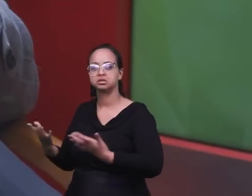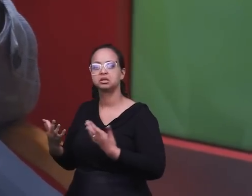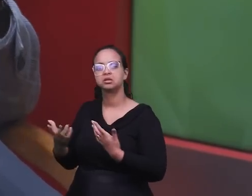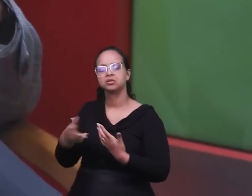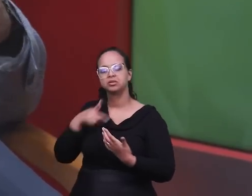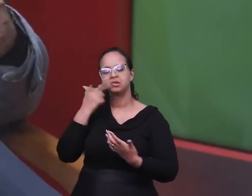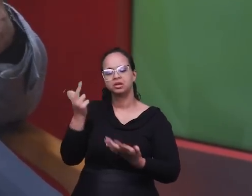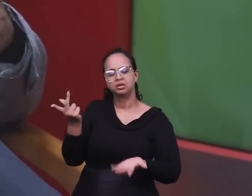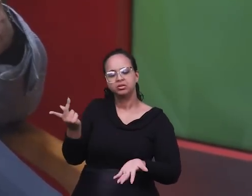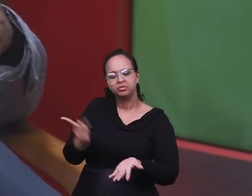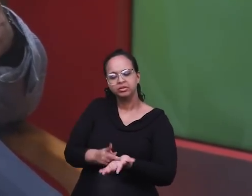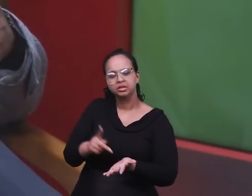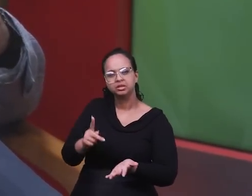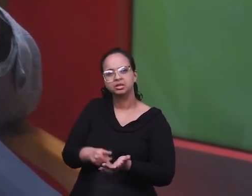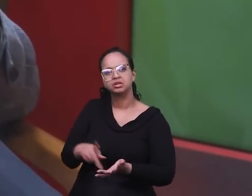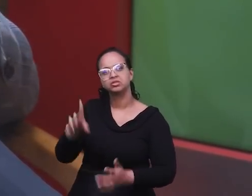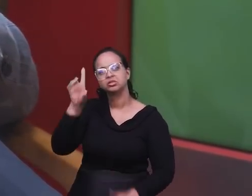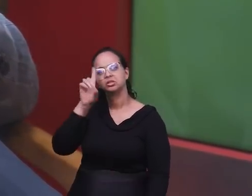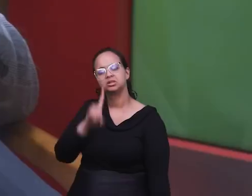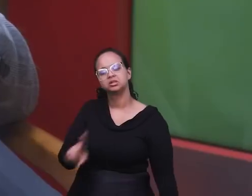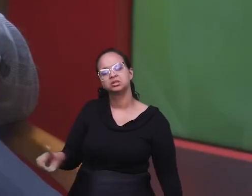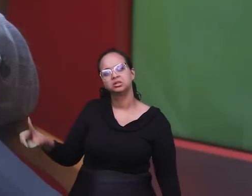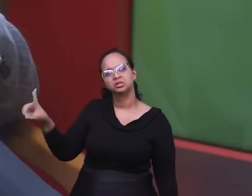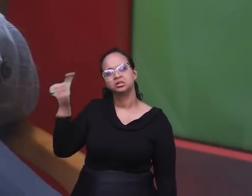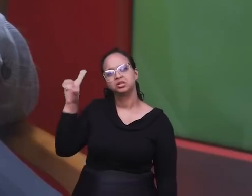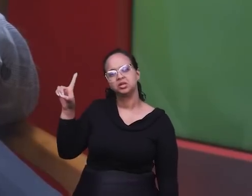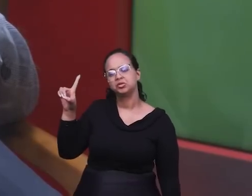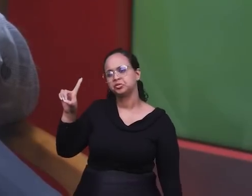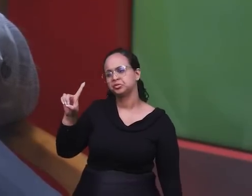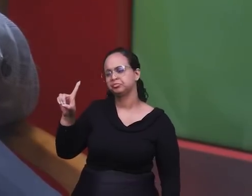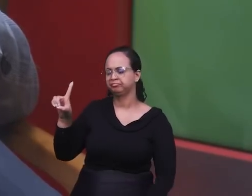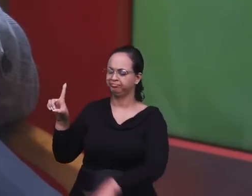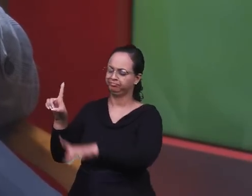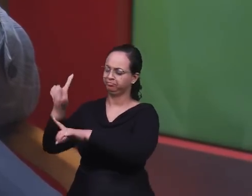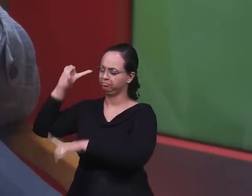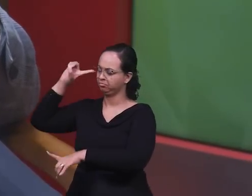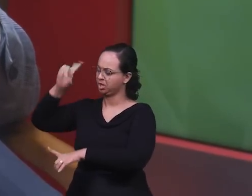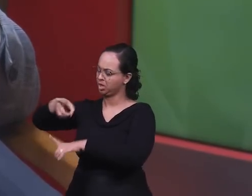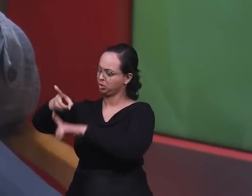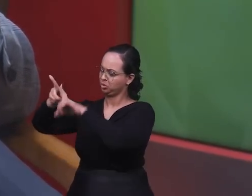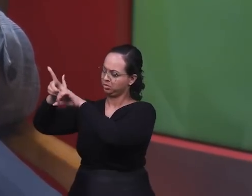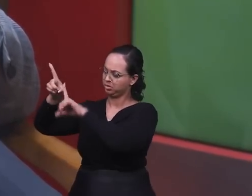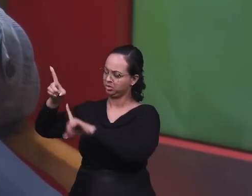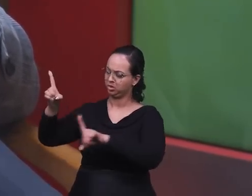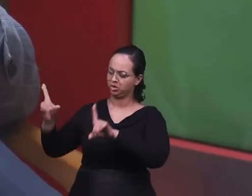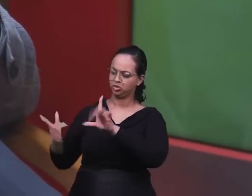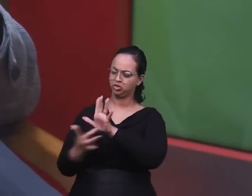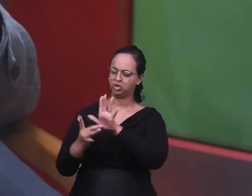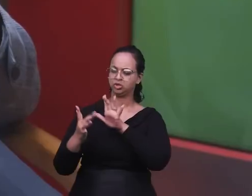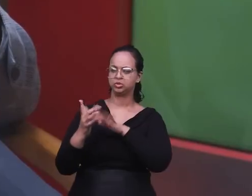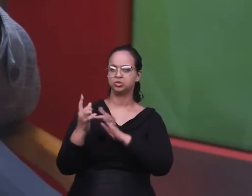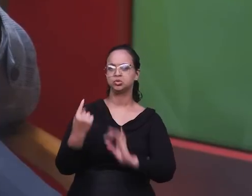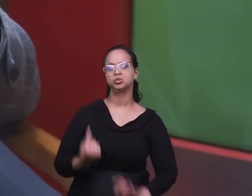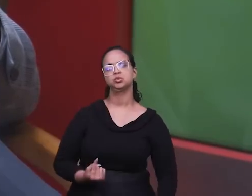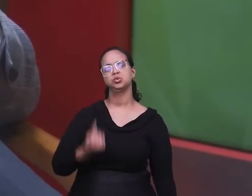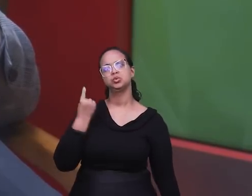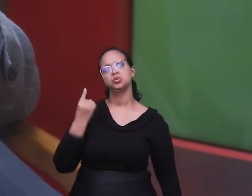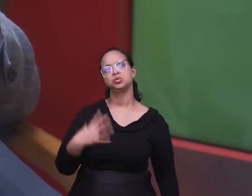e efetivar esse amor. Então Deus enviou o Senhor Jesus, seu Filho